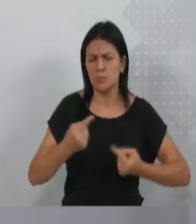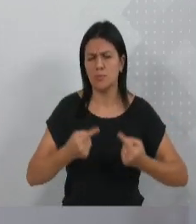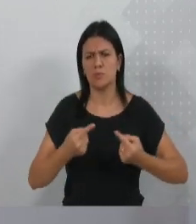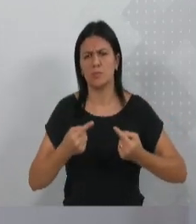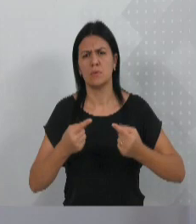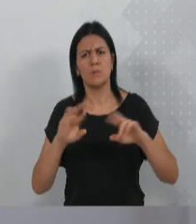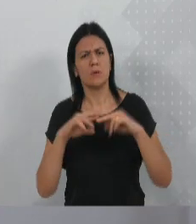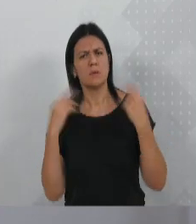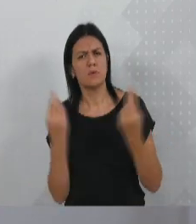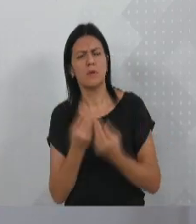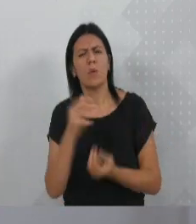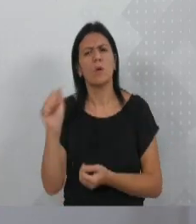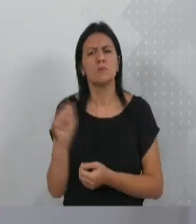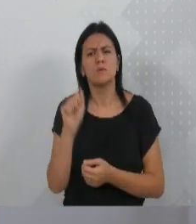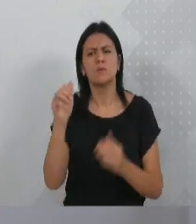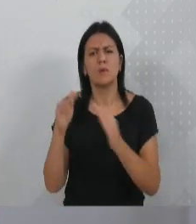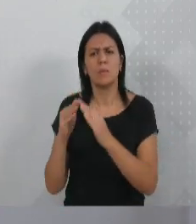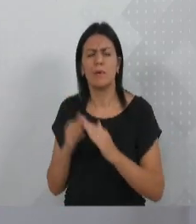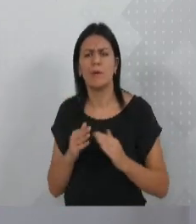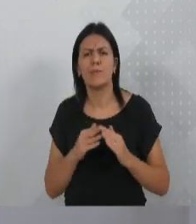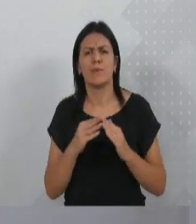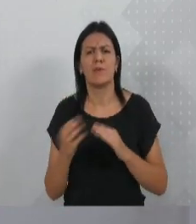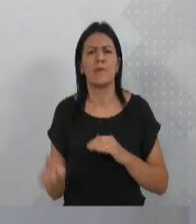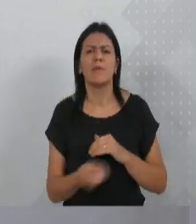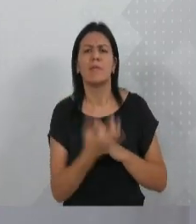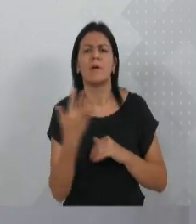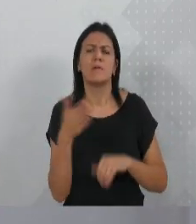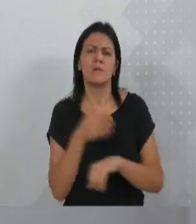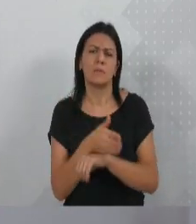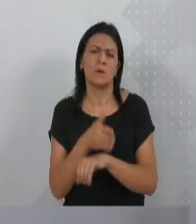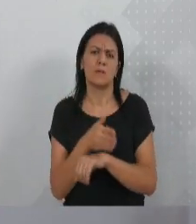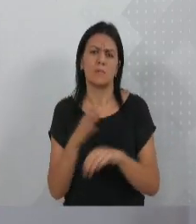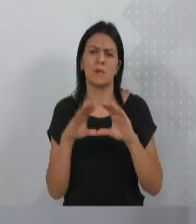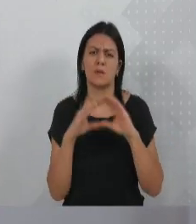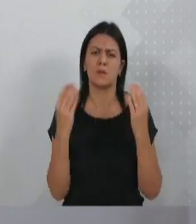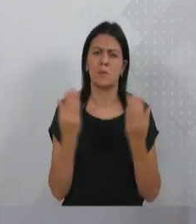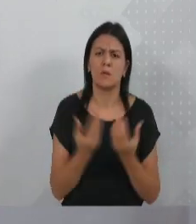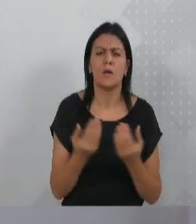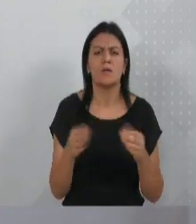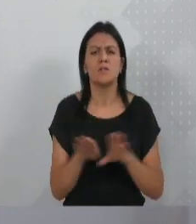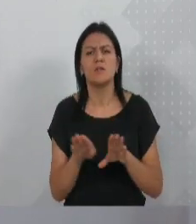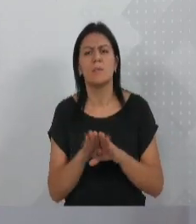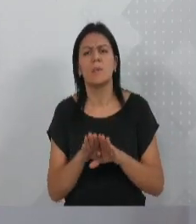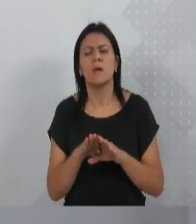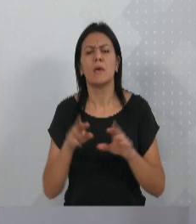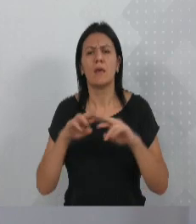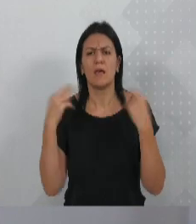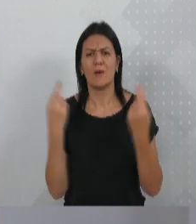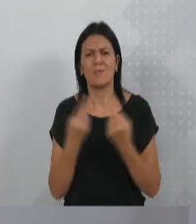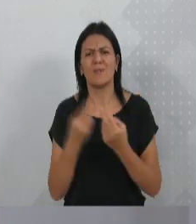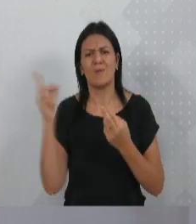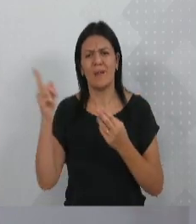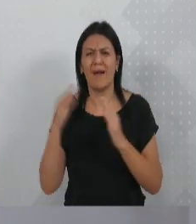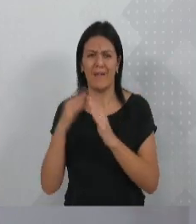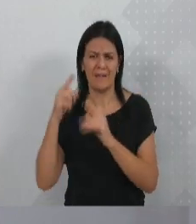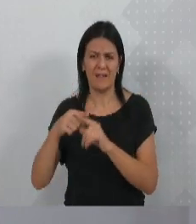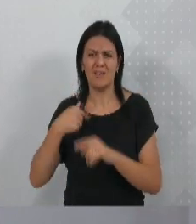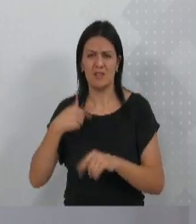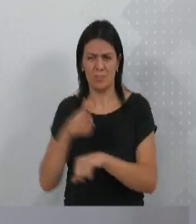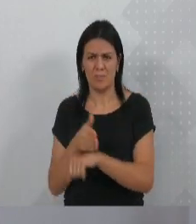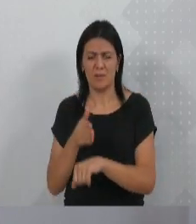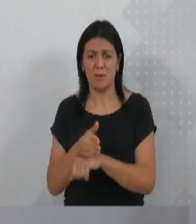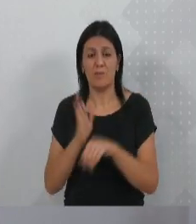nas reuniões de associação de moradores tantas que eu participei ali da comunidade reuniões lá na nossa Capela e hoje então Eh